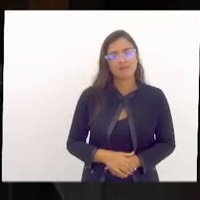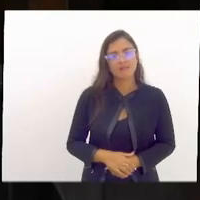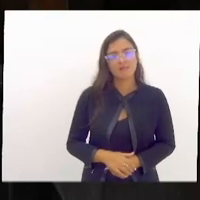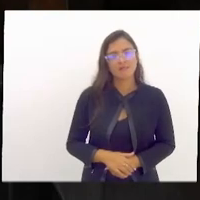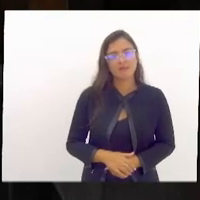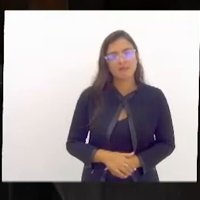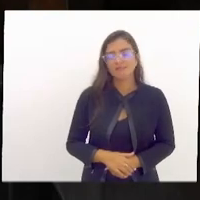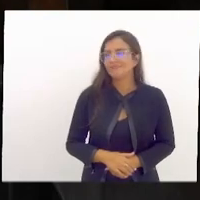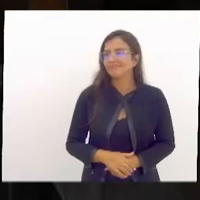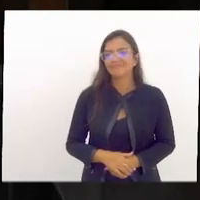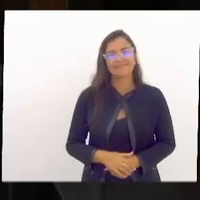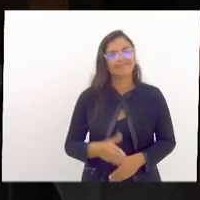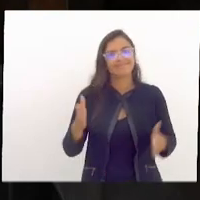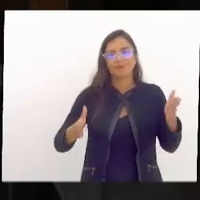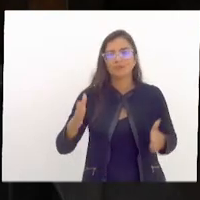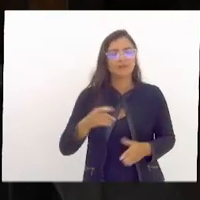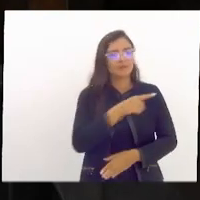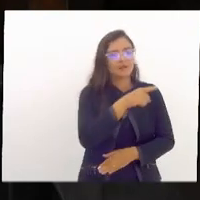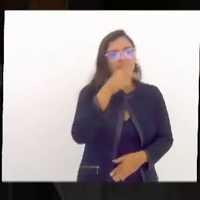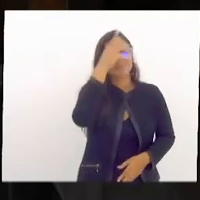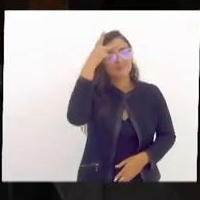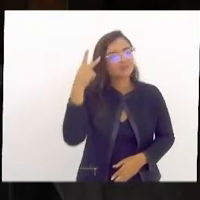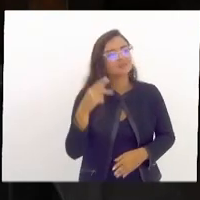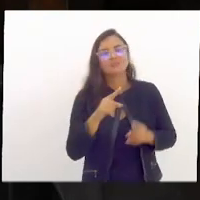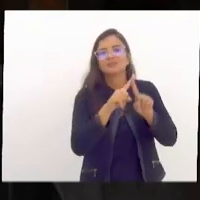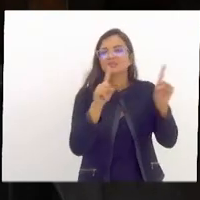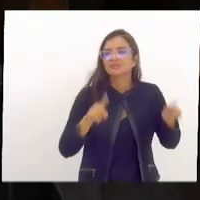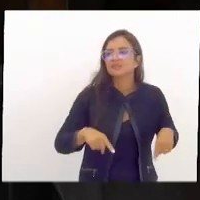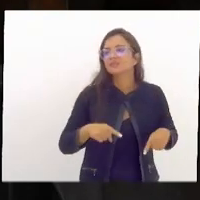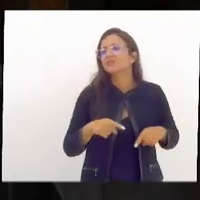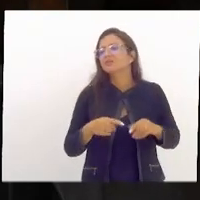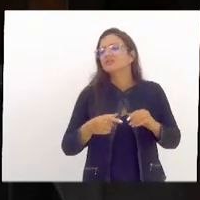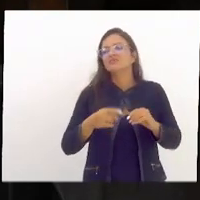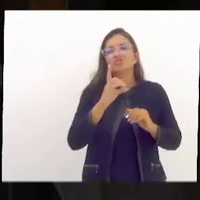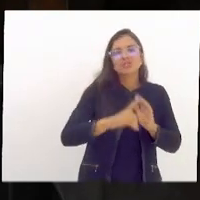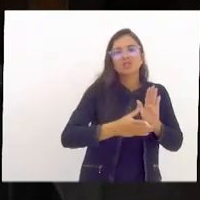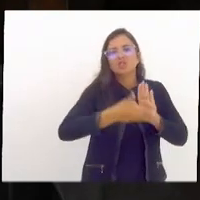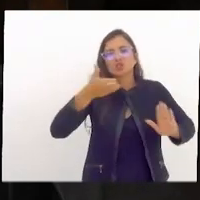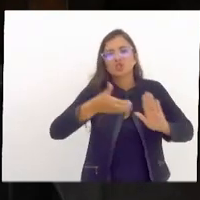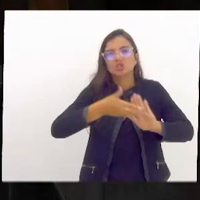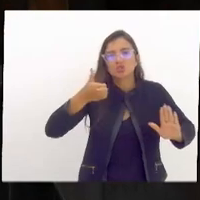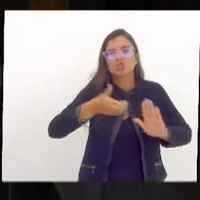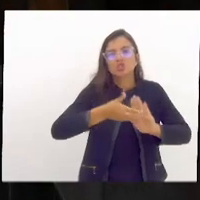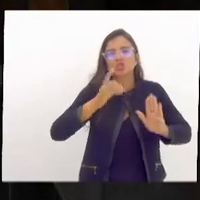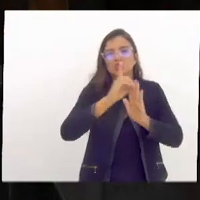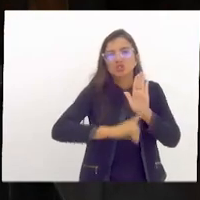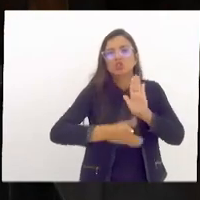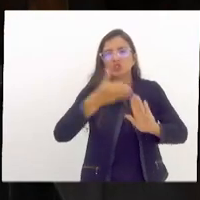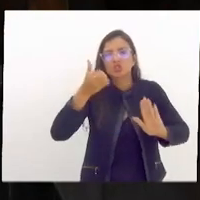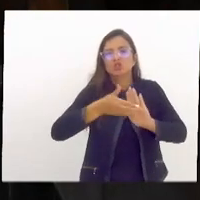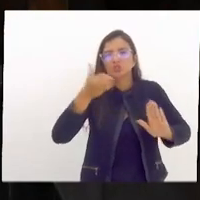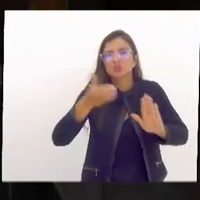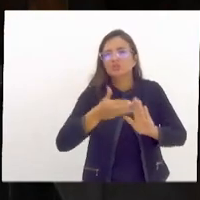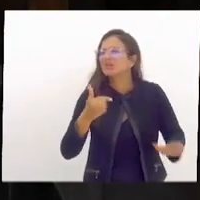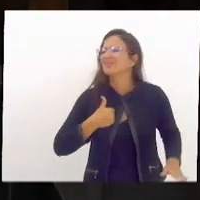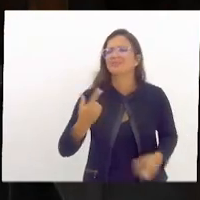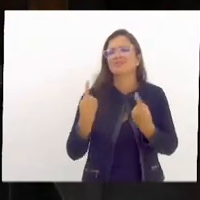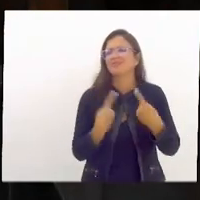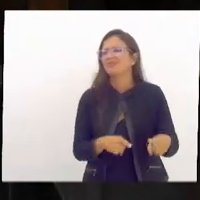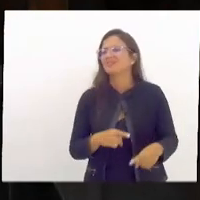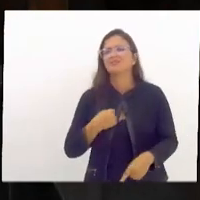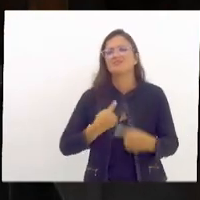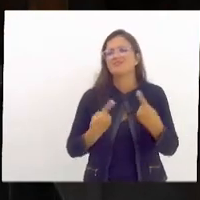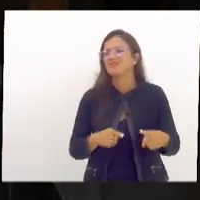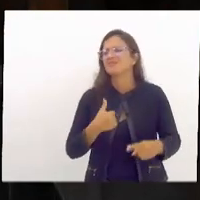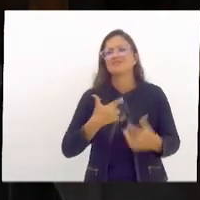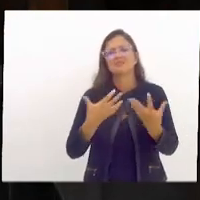dos servidores, o conjunto dos trabalhadores tiveram direitos retirados, e dessa forma que está, né, eu sou contrário, eu sou